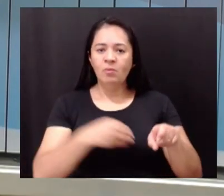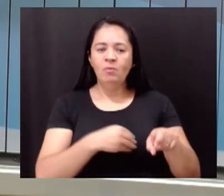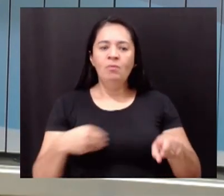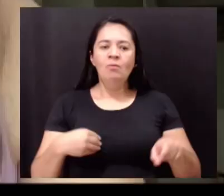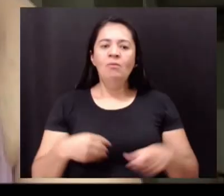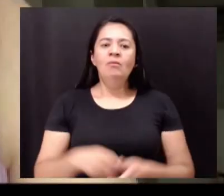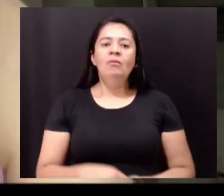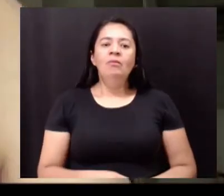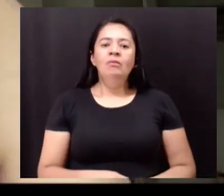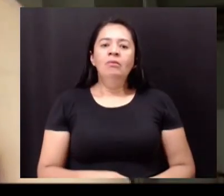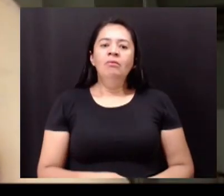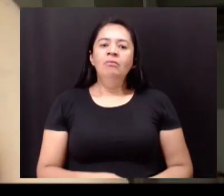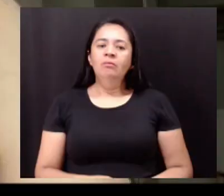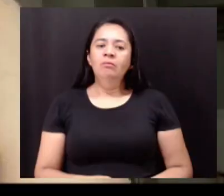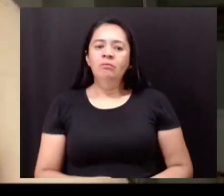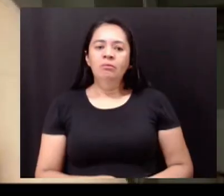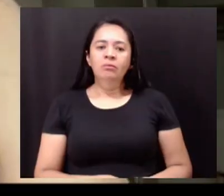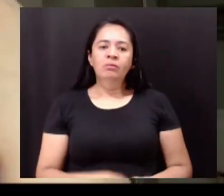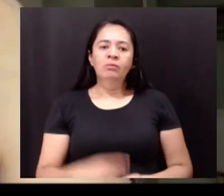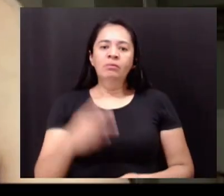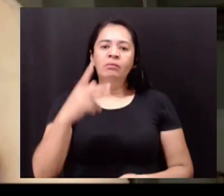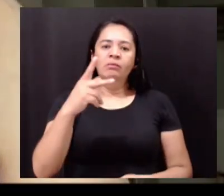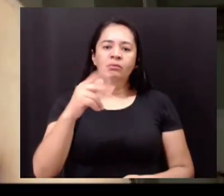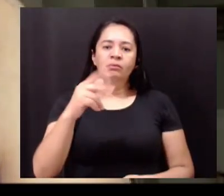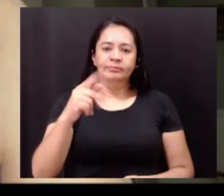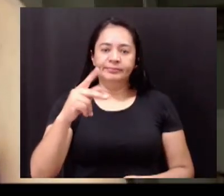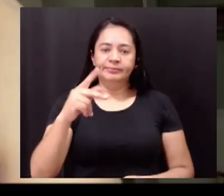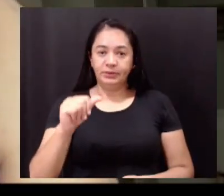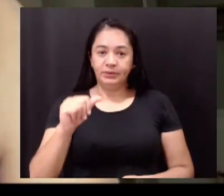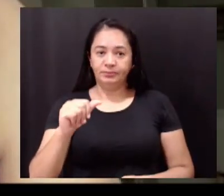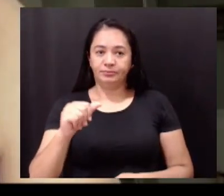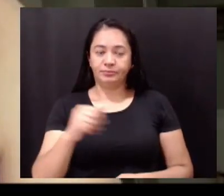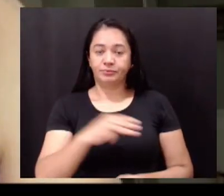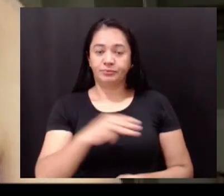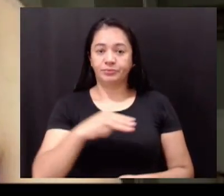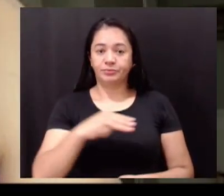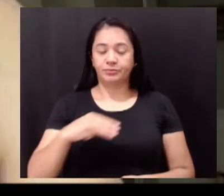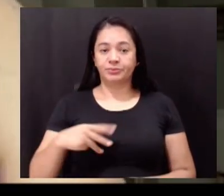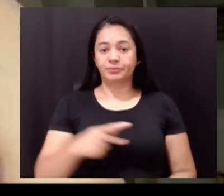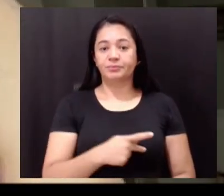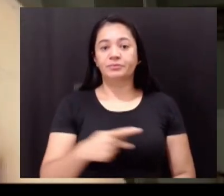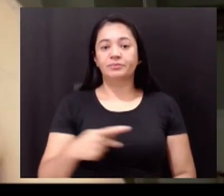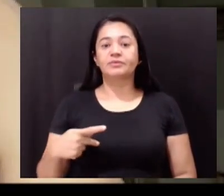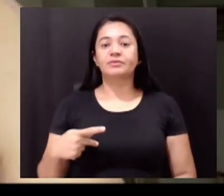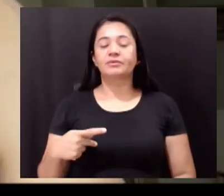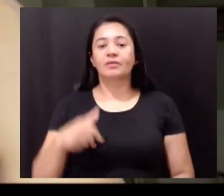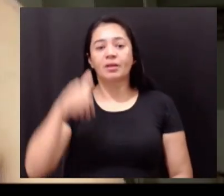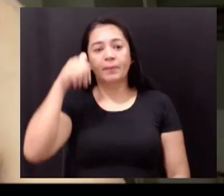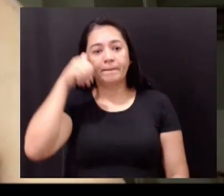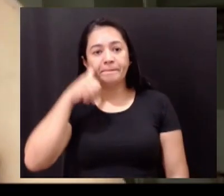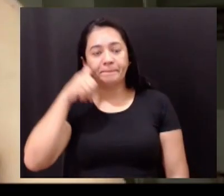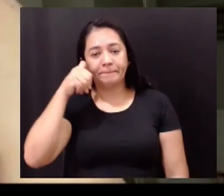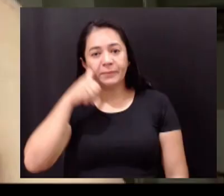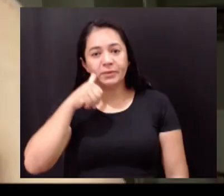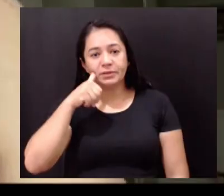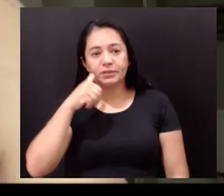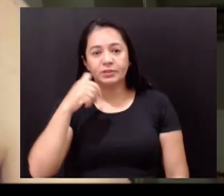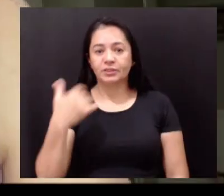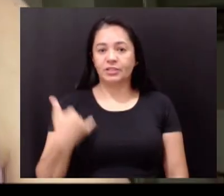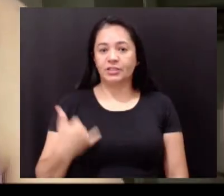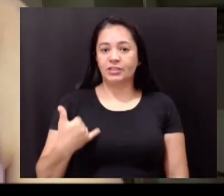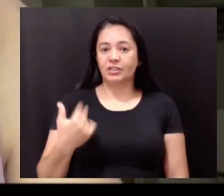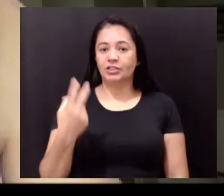Então, o Papa Nicolau, ele é indicado pelo Ministério da Saúde para mulheres de 25 a 64 anos de